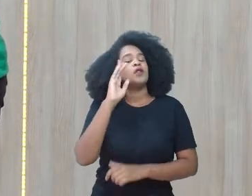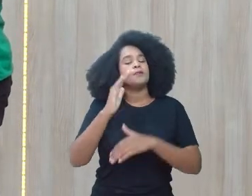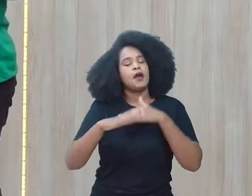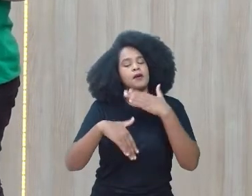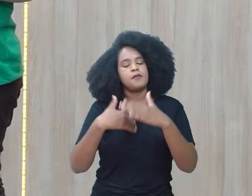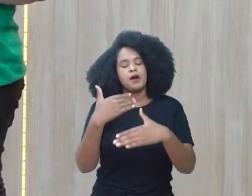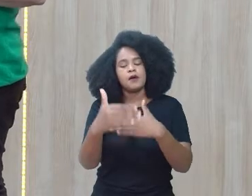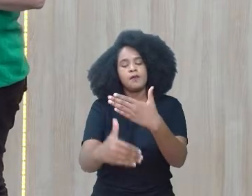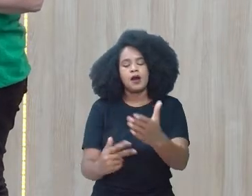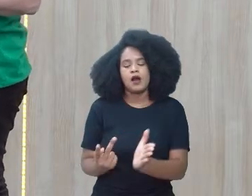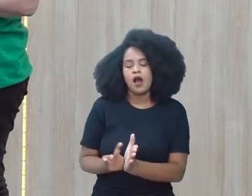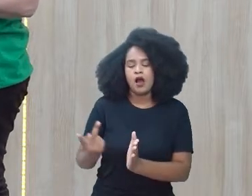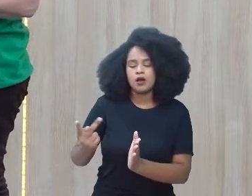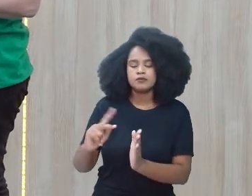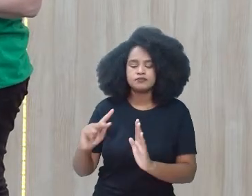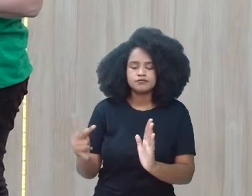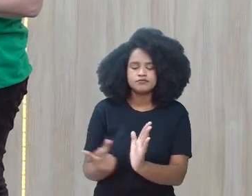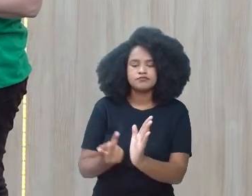aquela história.